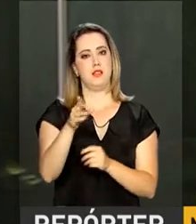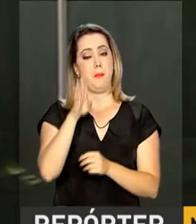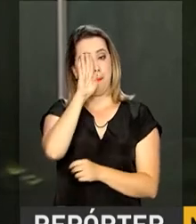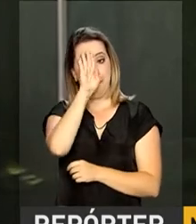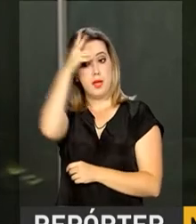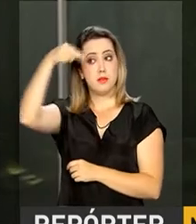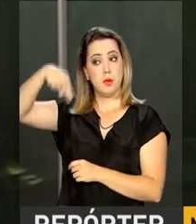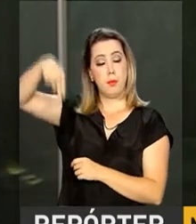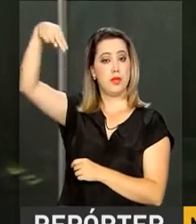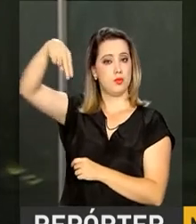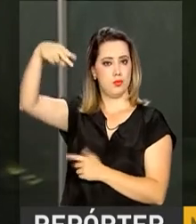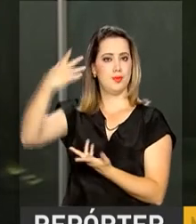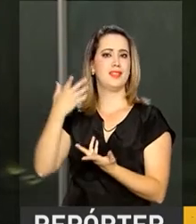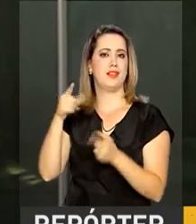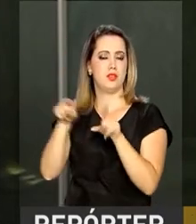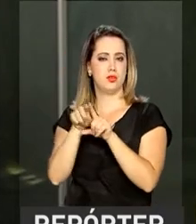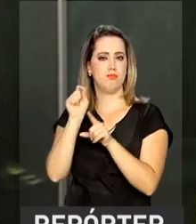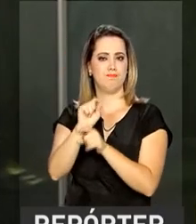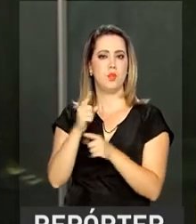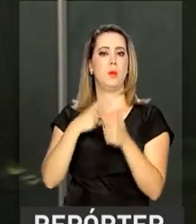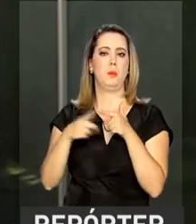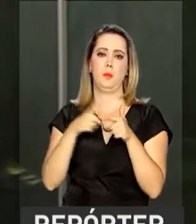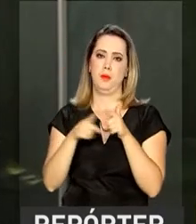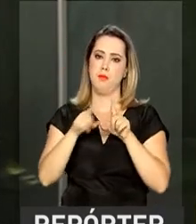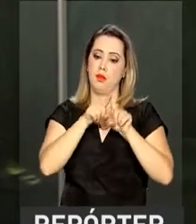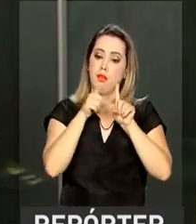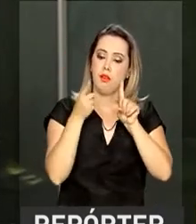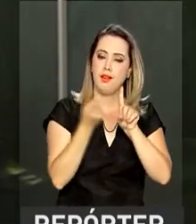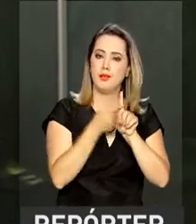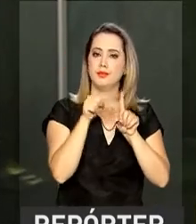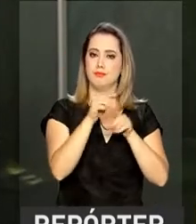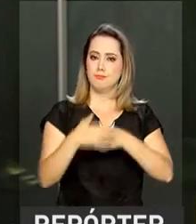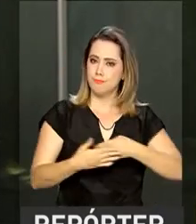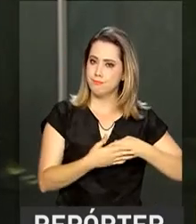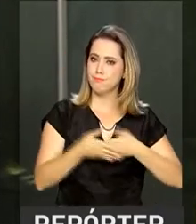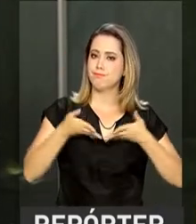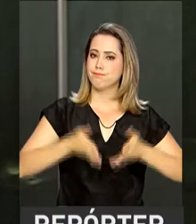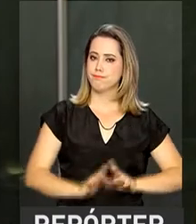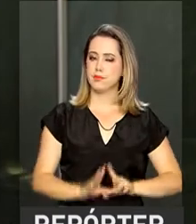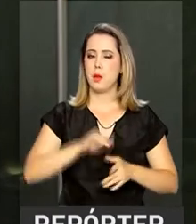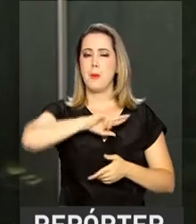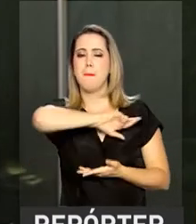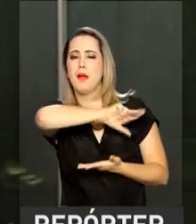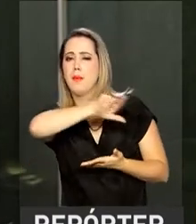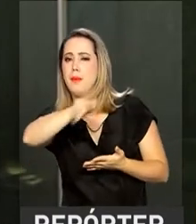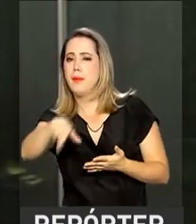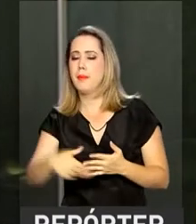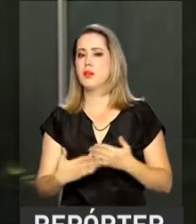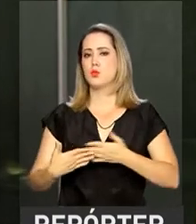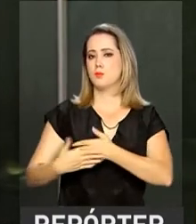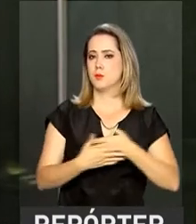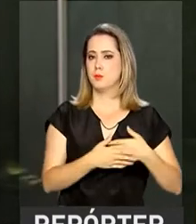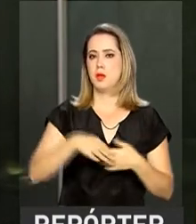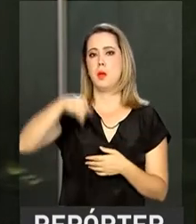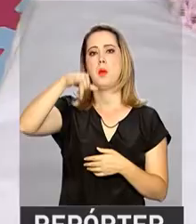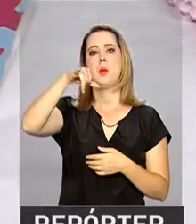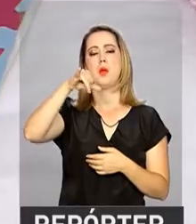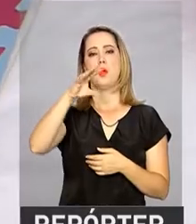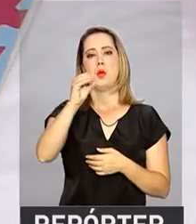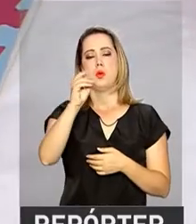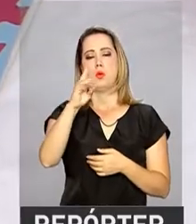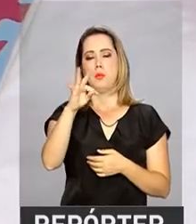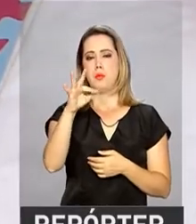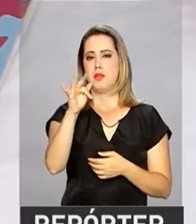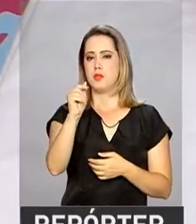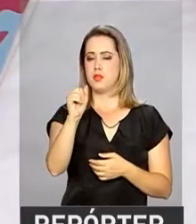mulheres grávidas pode causar malformações no feto e já foi associada ao nascimento de milhares de bebês com microcefalia.